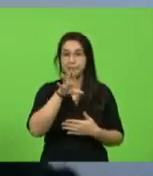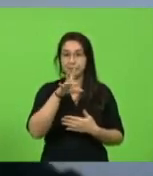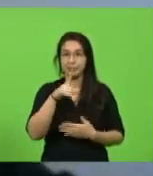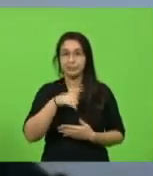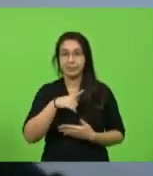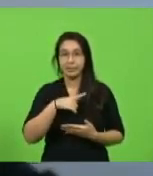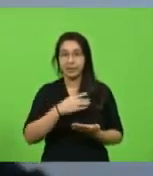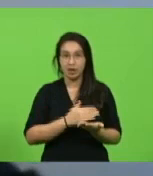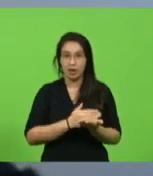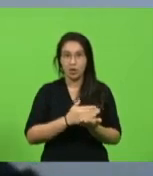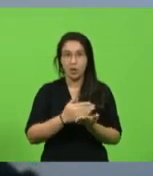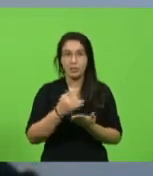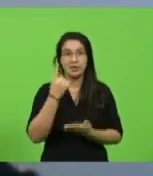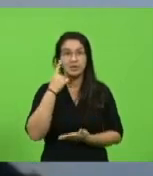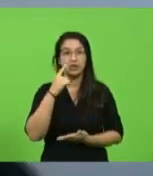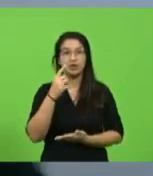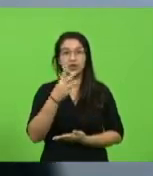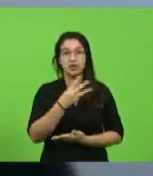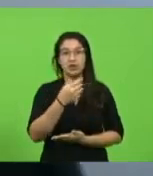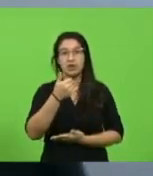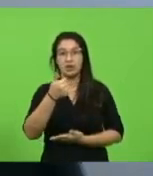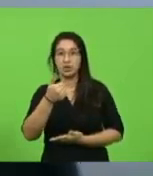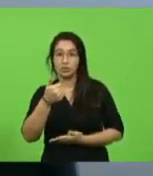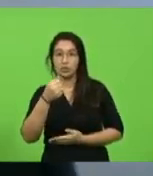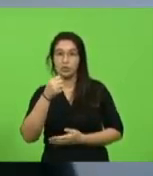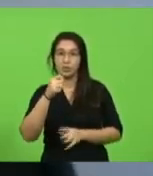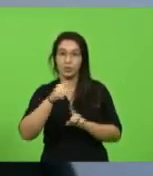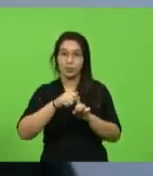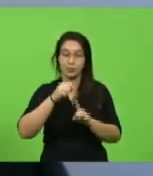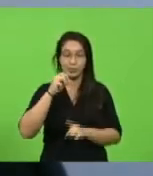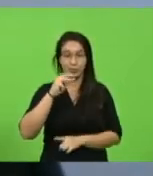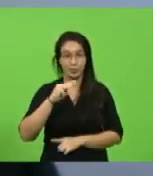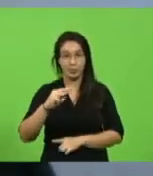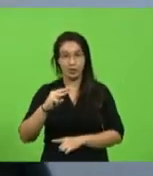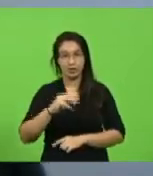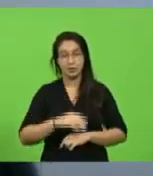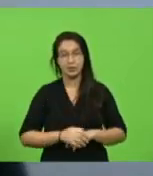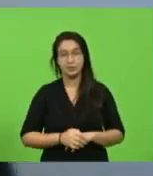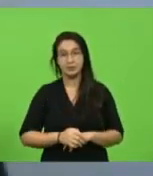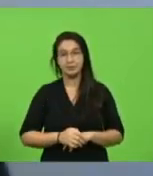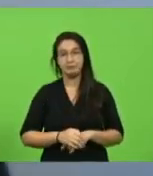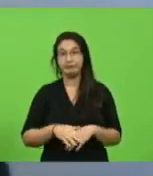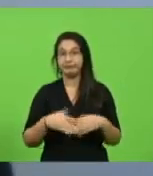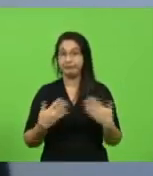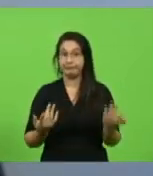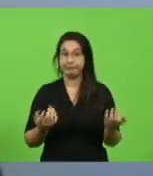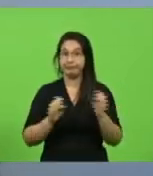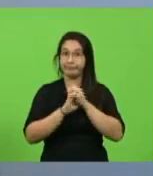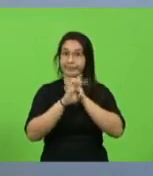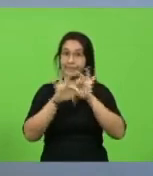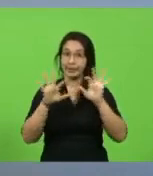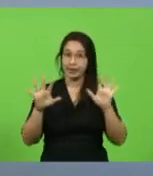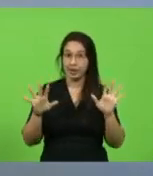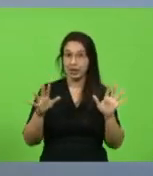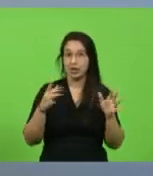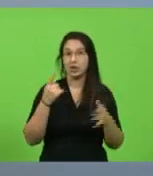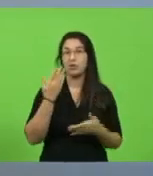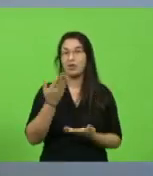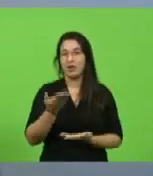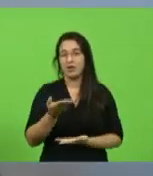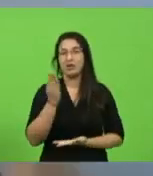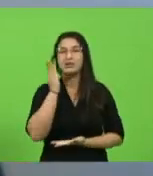o dia 31 de março. Portanto, é evidente que o governador não só sabia do pagamento